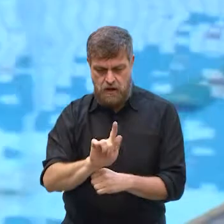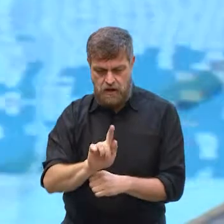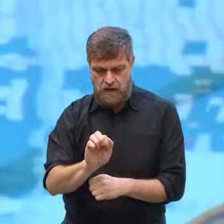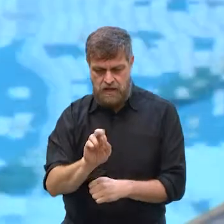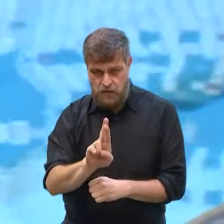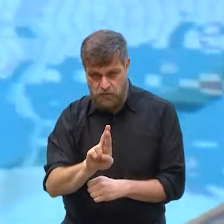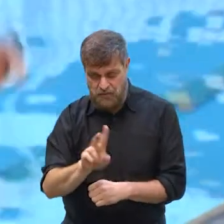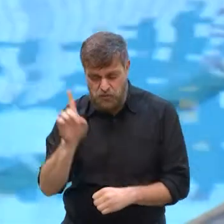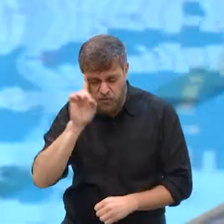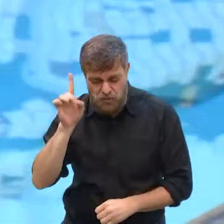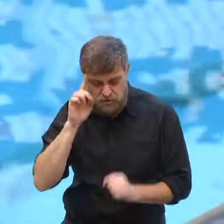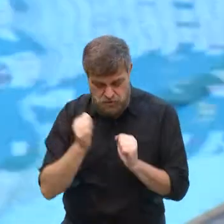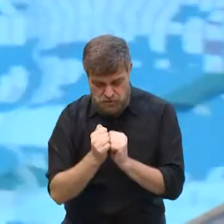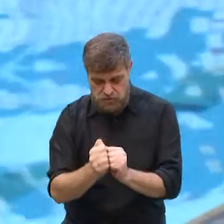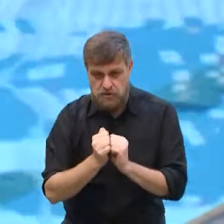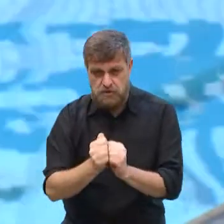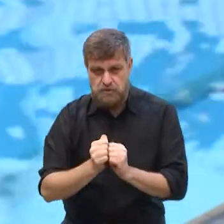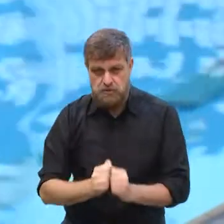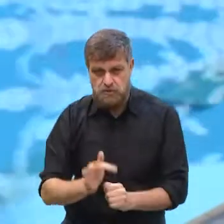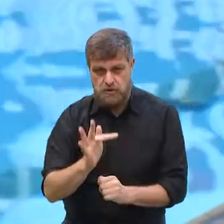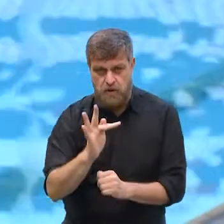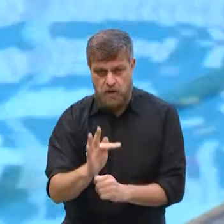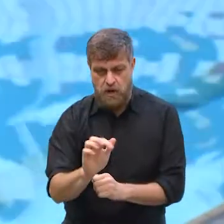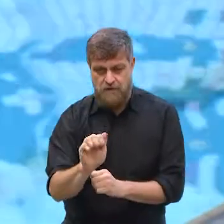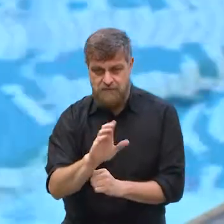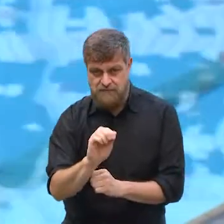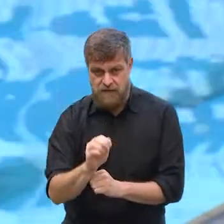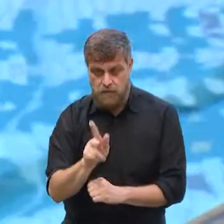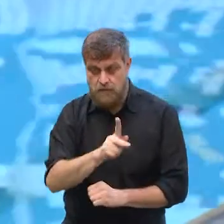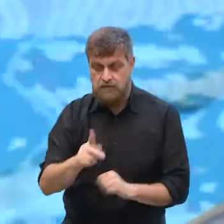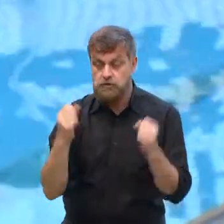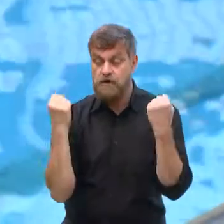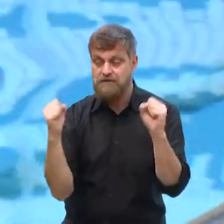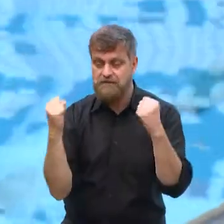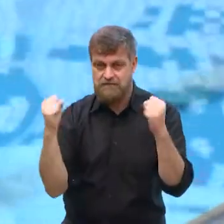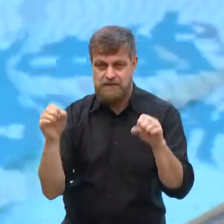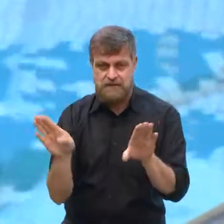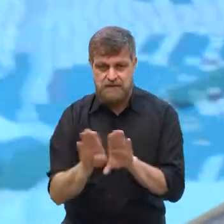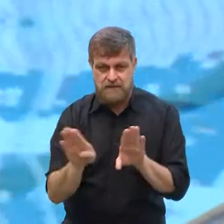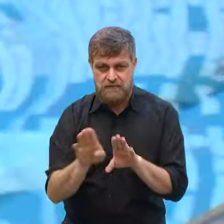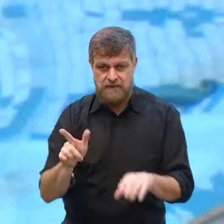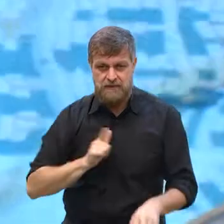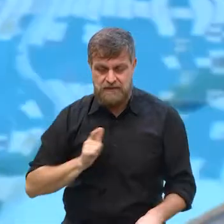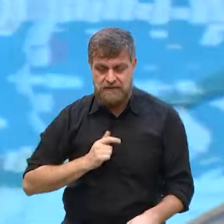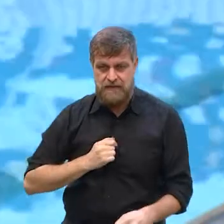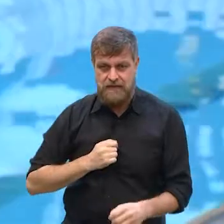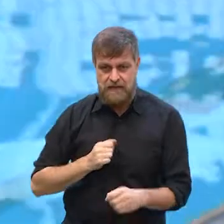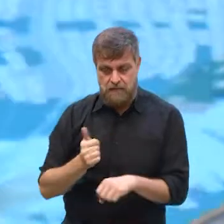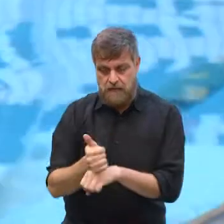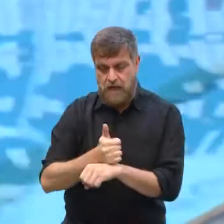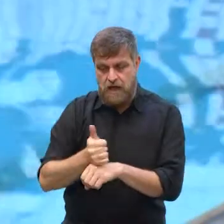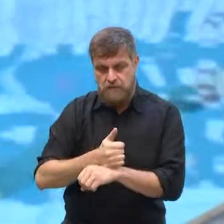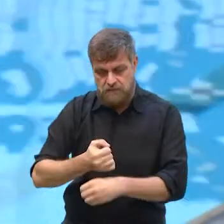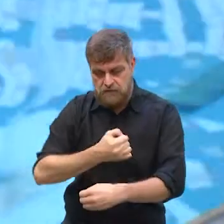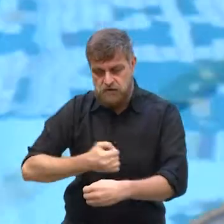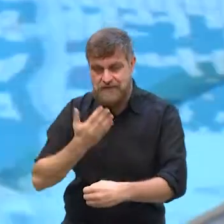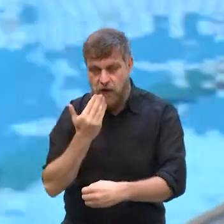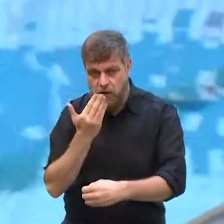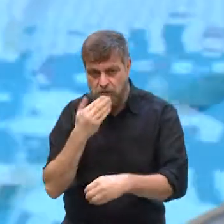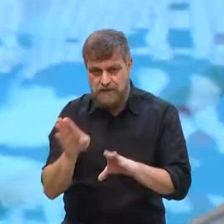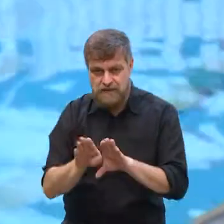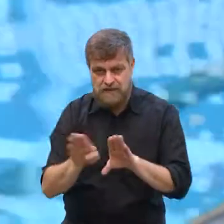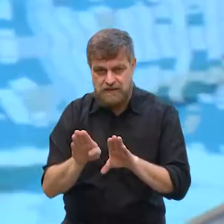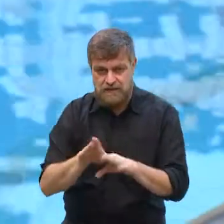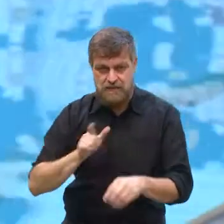piscina diariamente, tem o Fábio, que é o meu preparador físico, tem a Juliana Magrini, minha nutricionista, e a doutora Simoni, que é